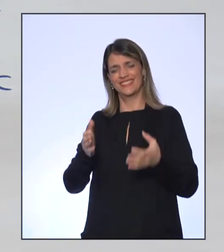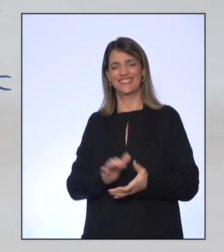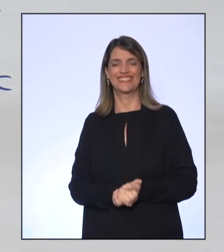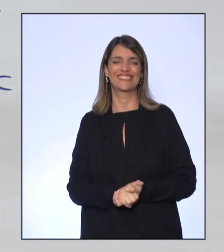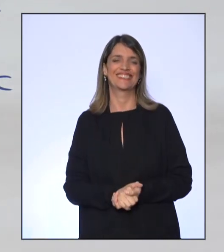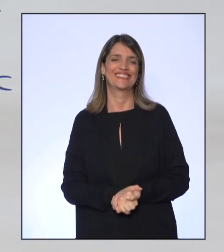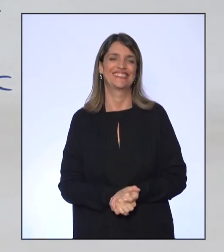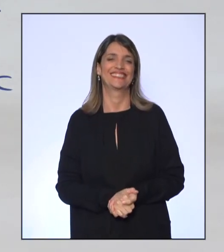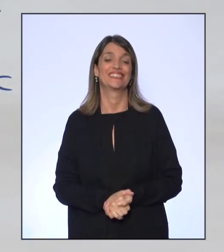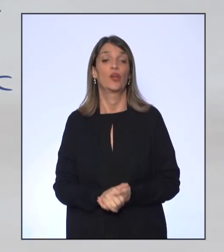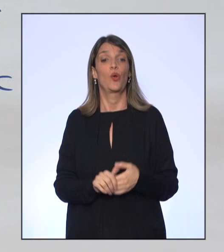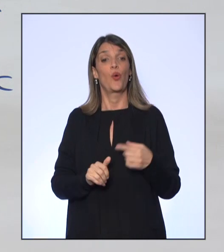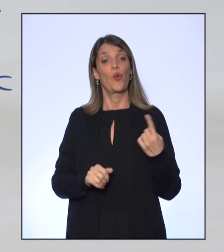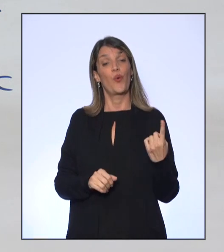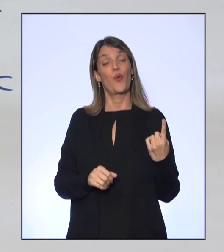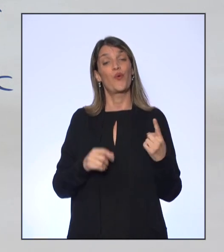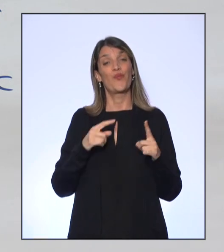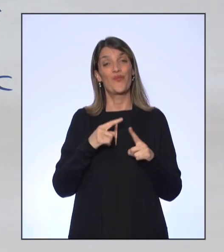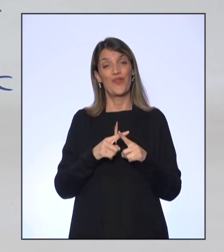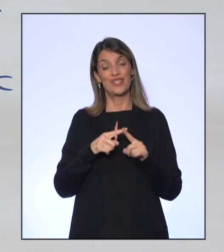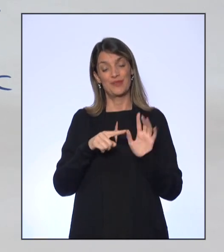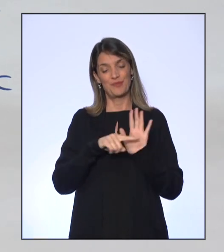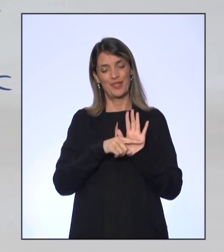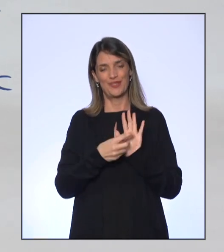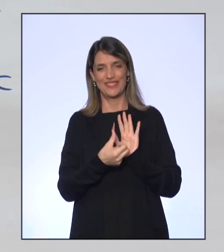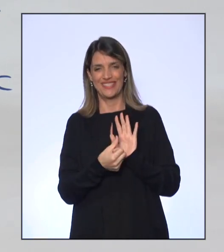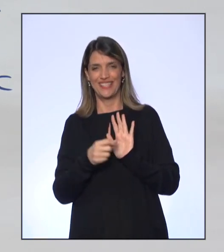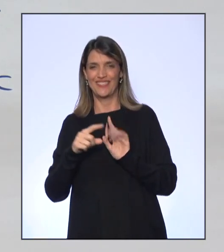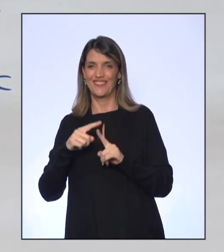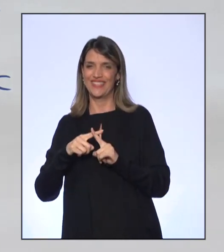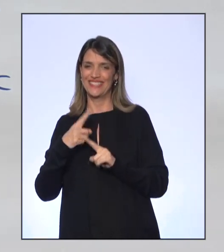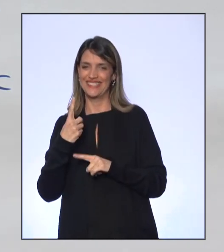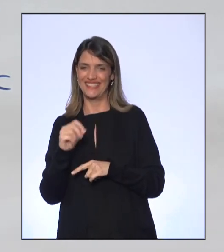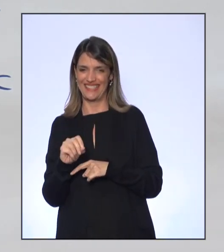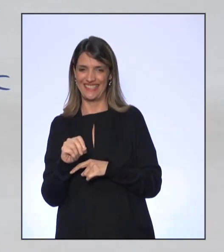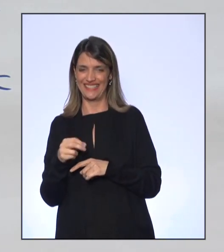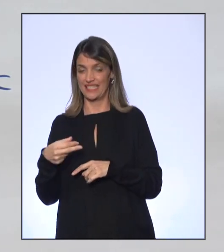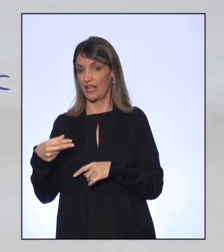aqui? 1 vezes menos 6 vezes 10.